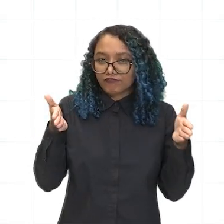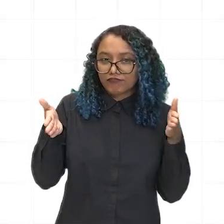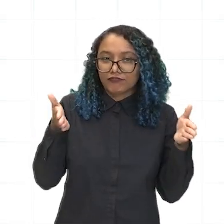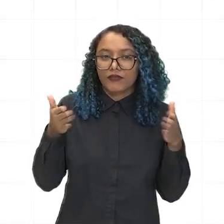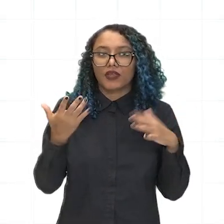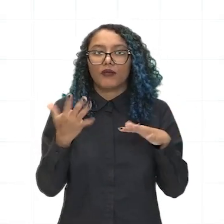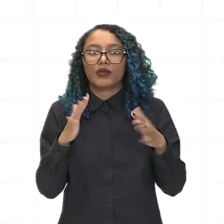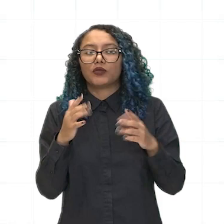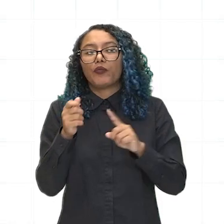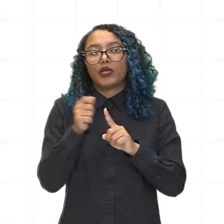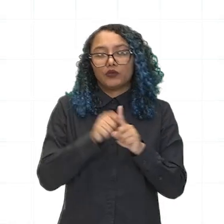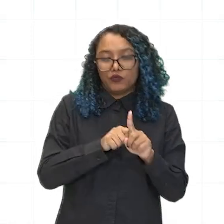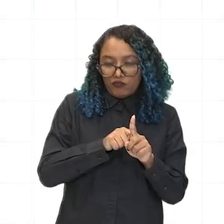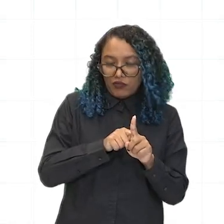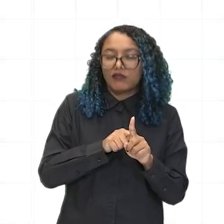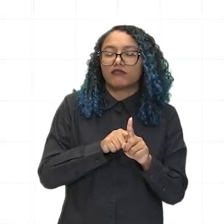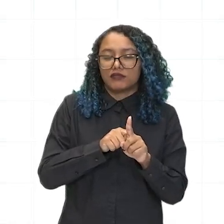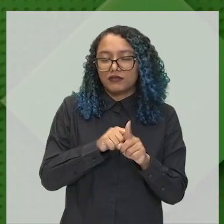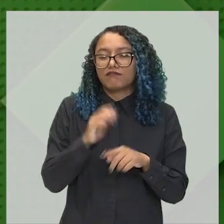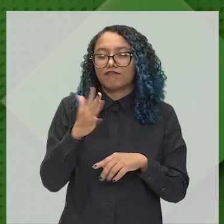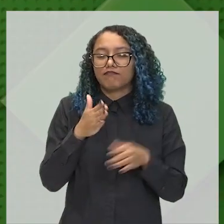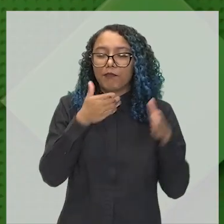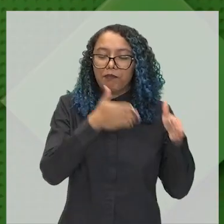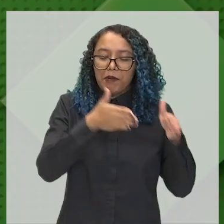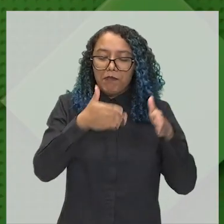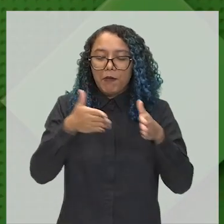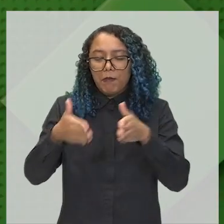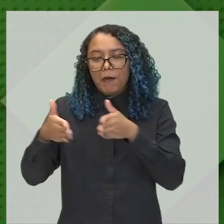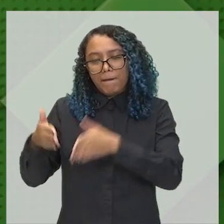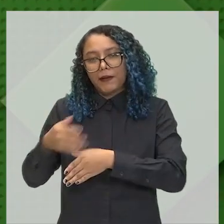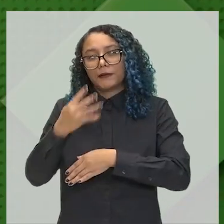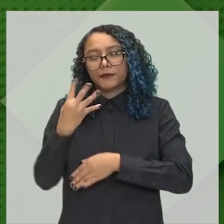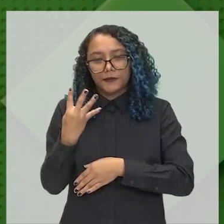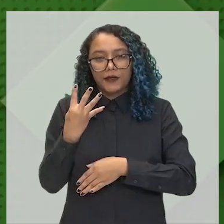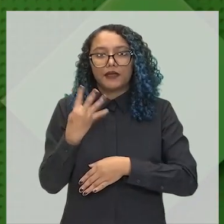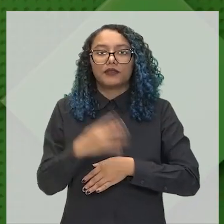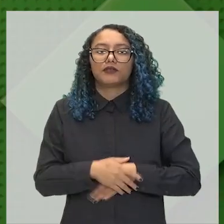de tempo, geralmente ali um mês. Elas estão em